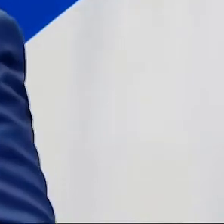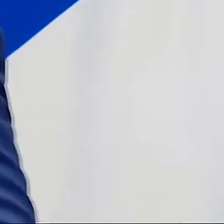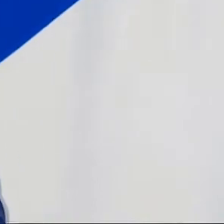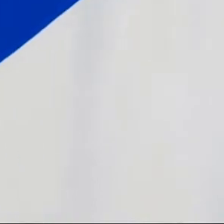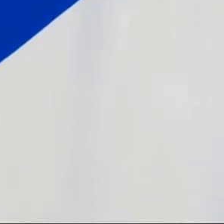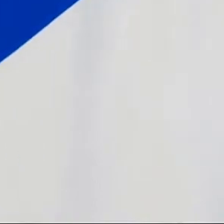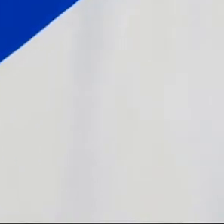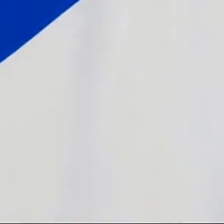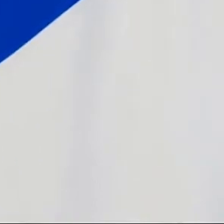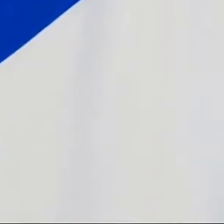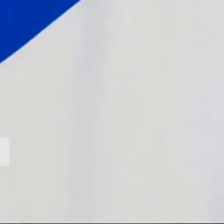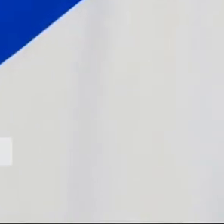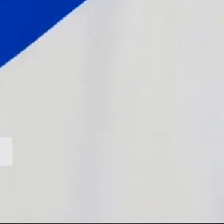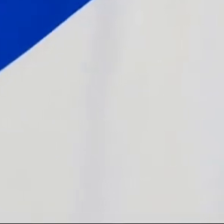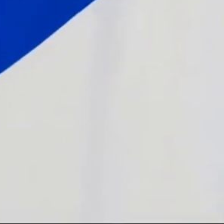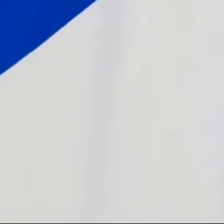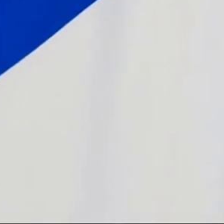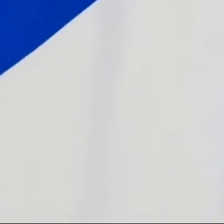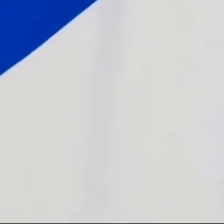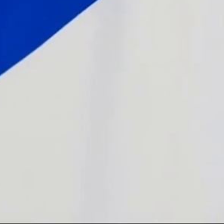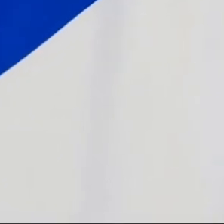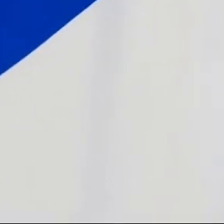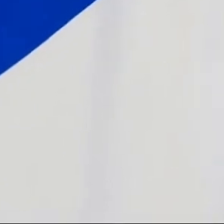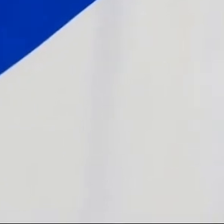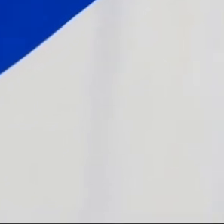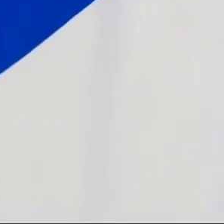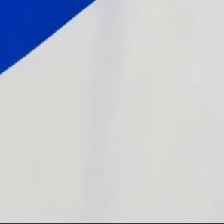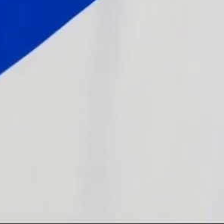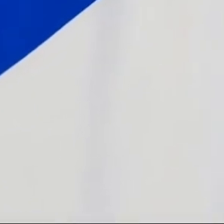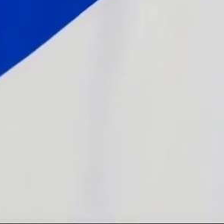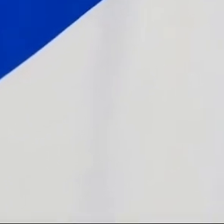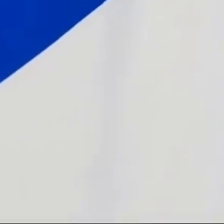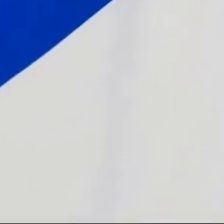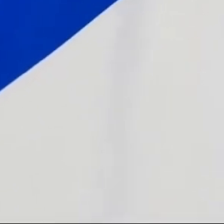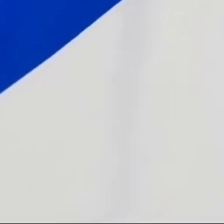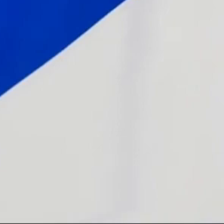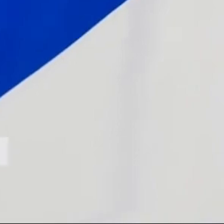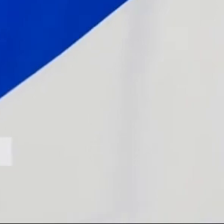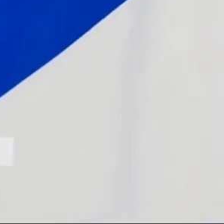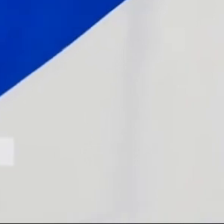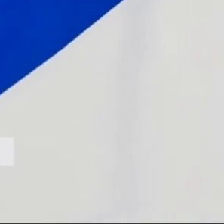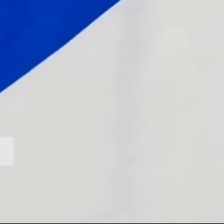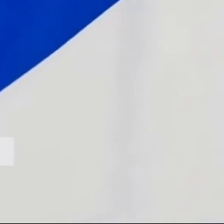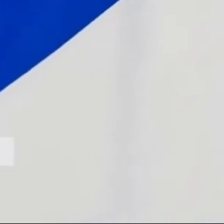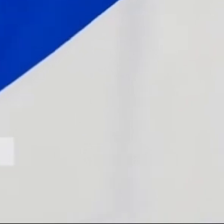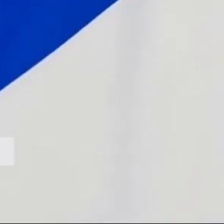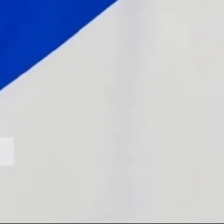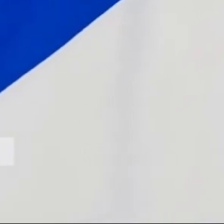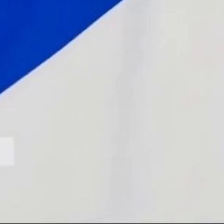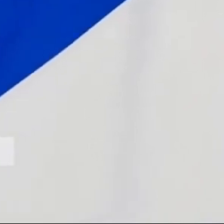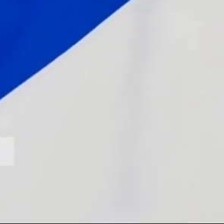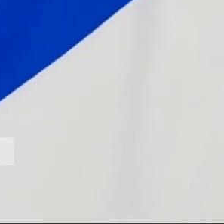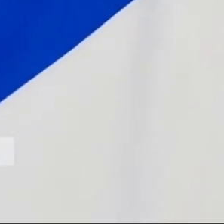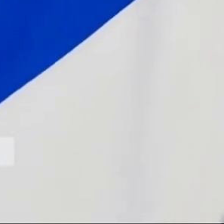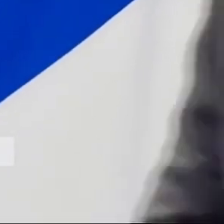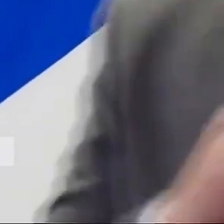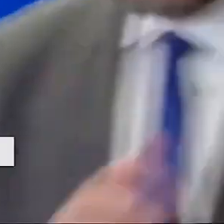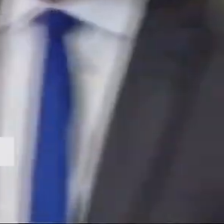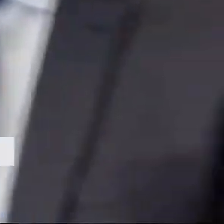que é? Isso é o volume. Esse aqui é mais prático, mas só desse jeito.